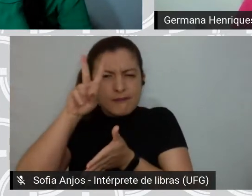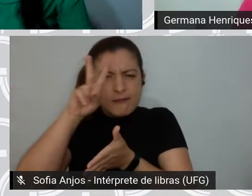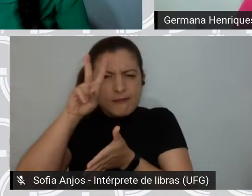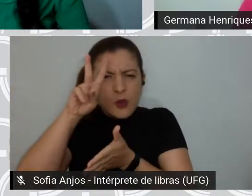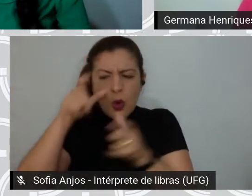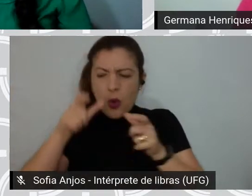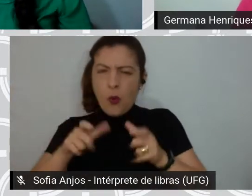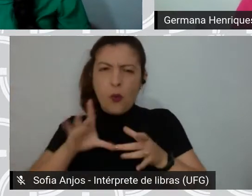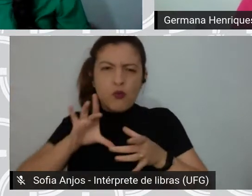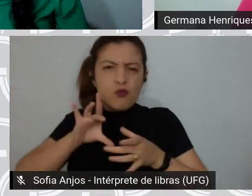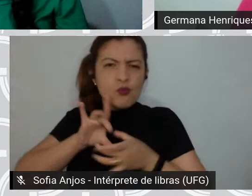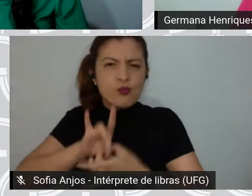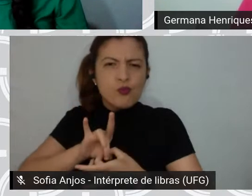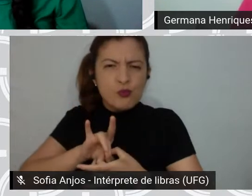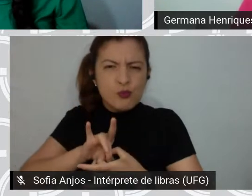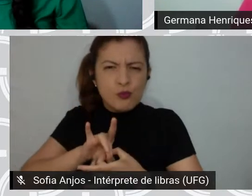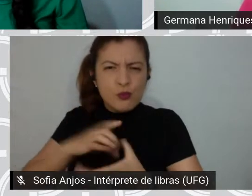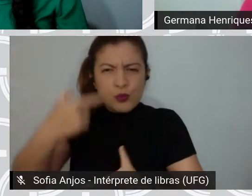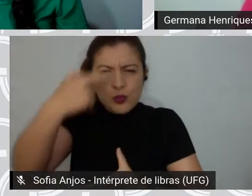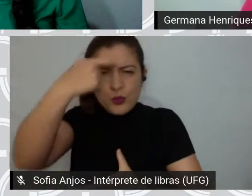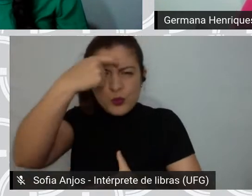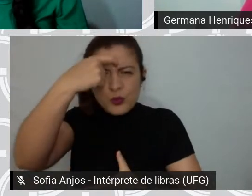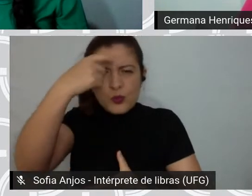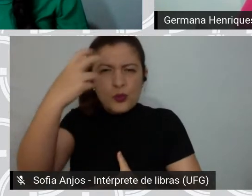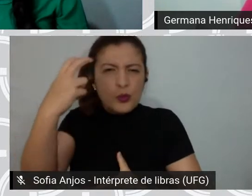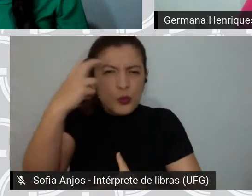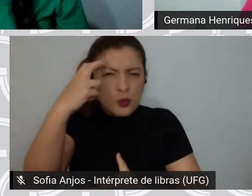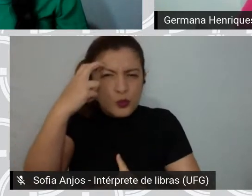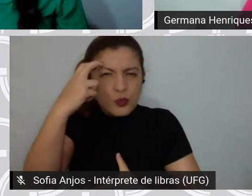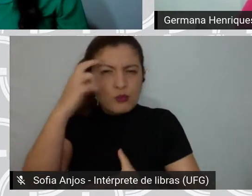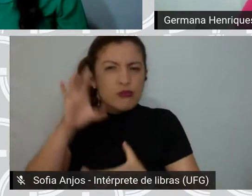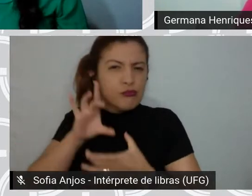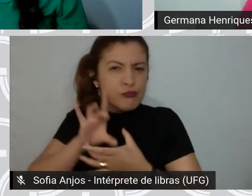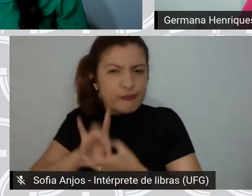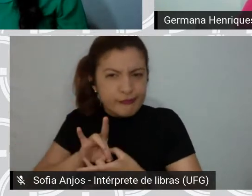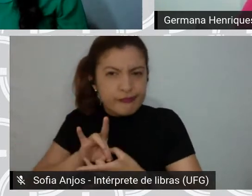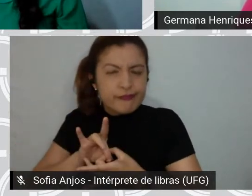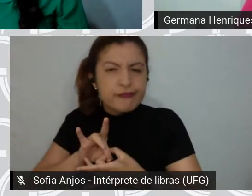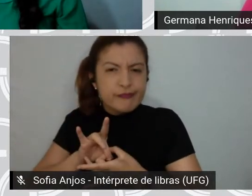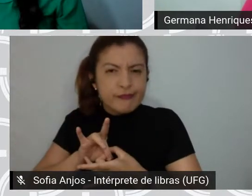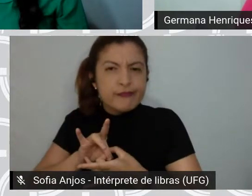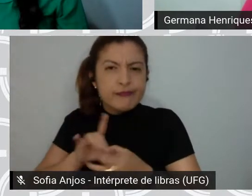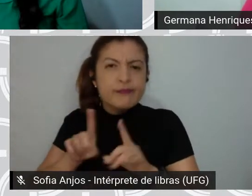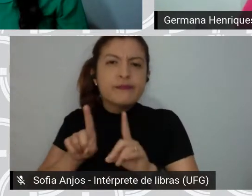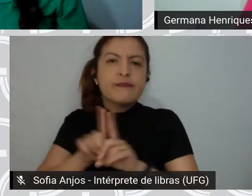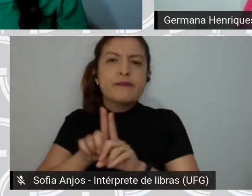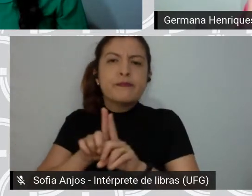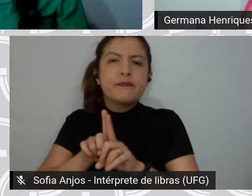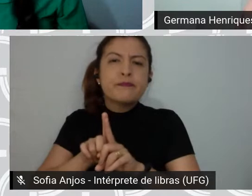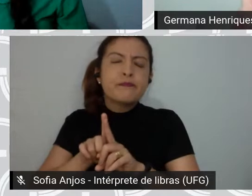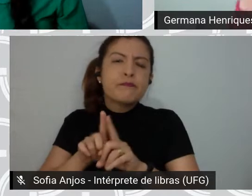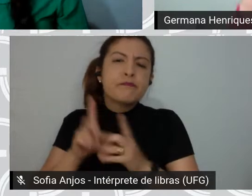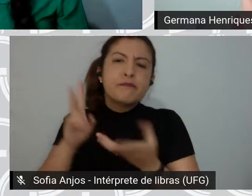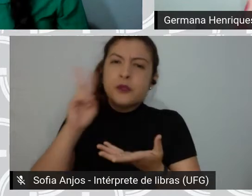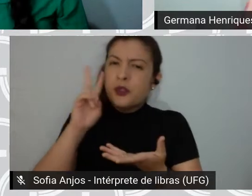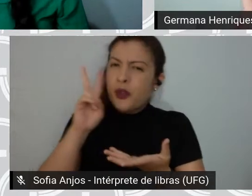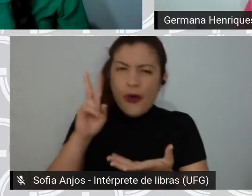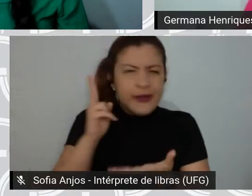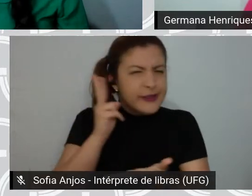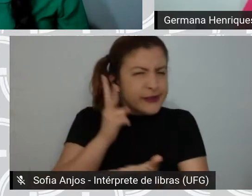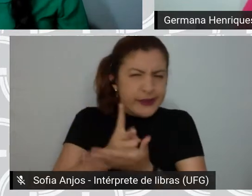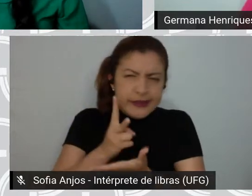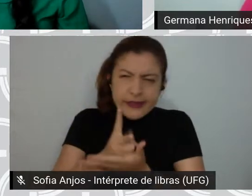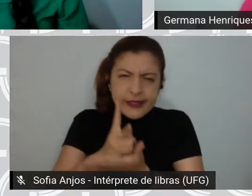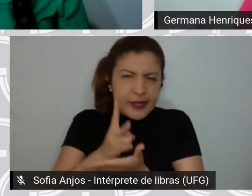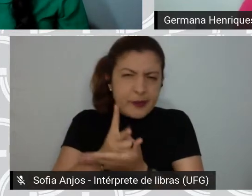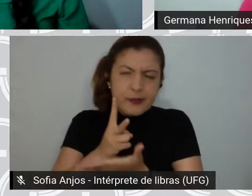também na história tout court, né? Do lugar do historiador, tanto na história, apenas na história com o H,